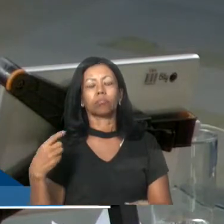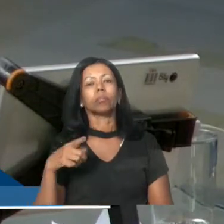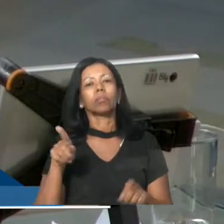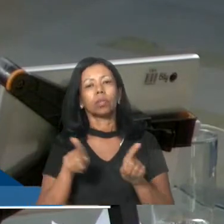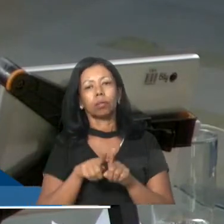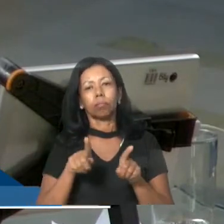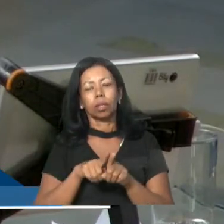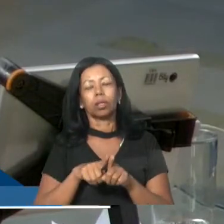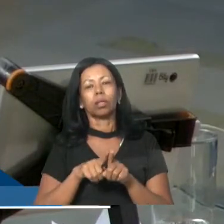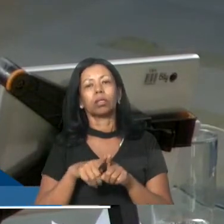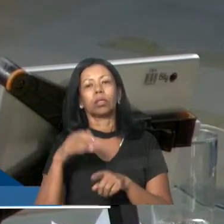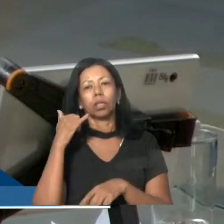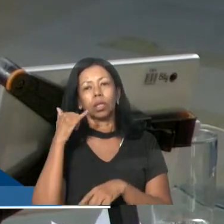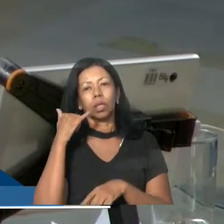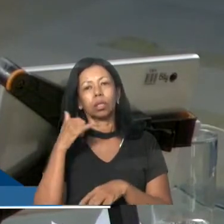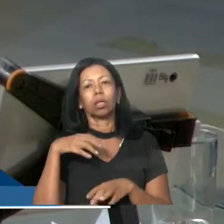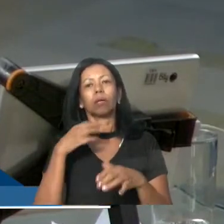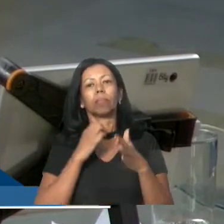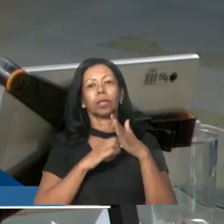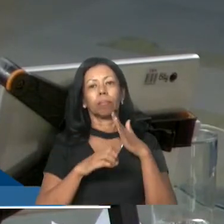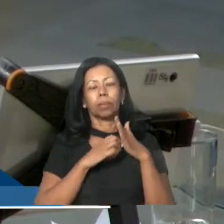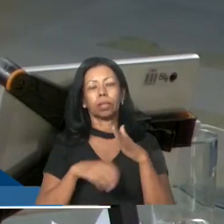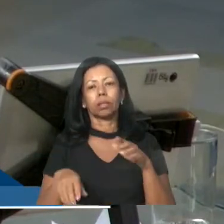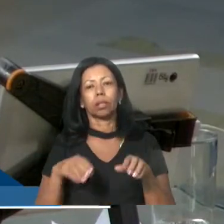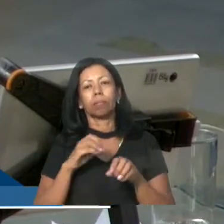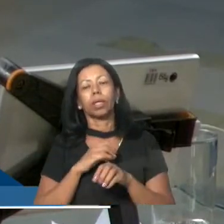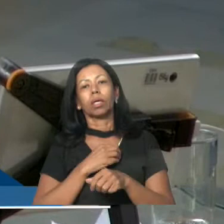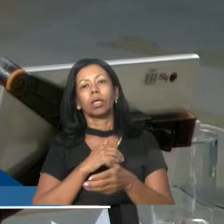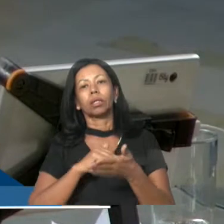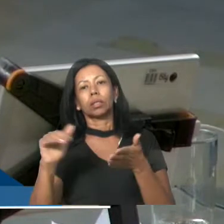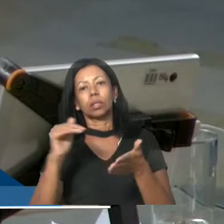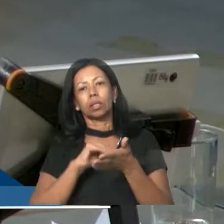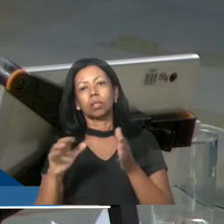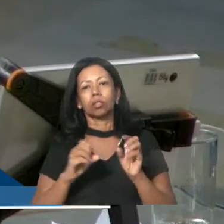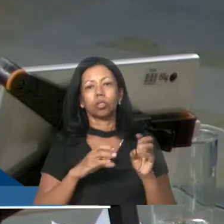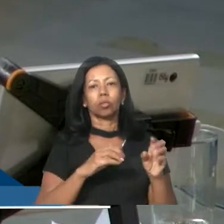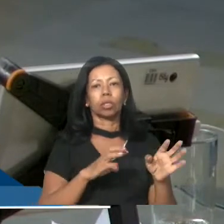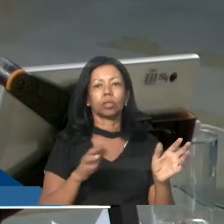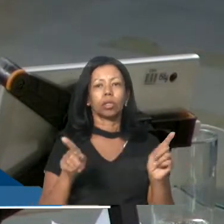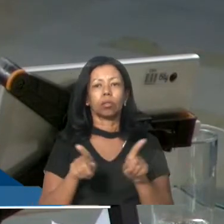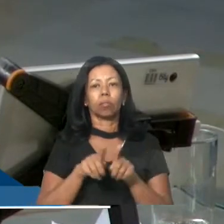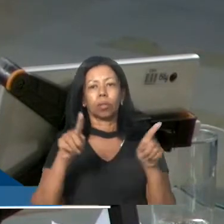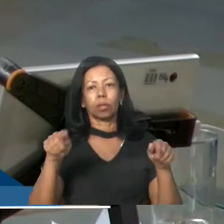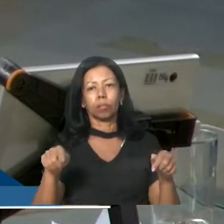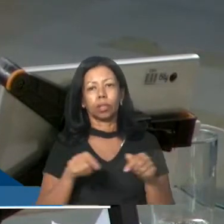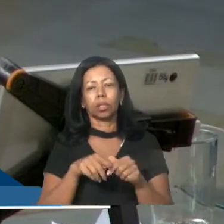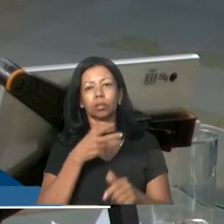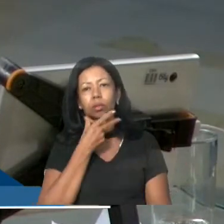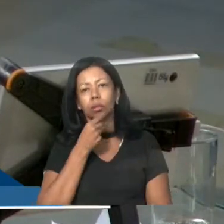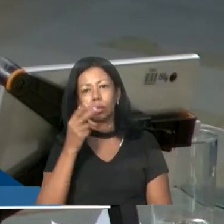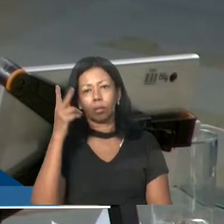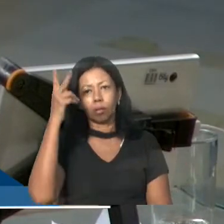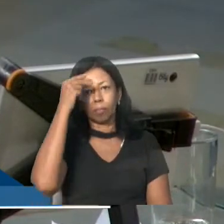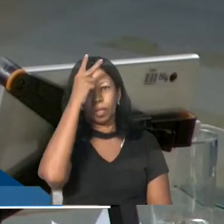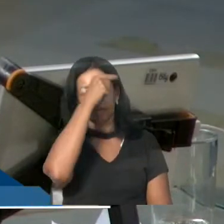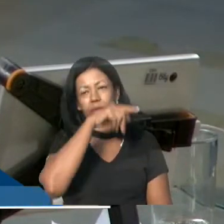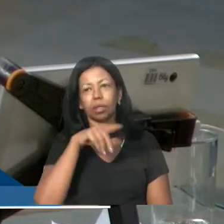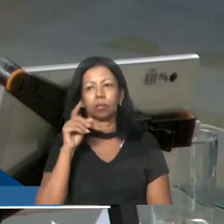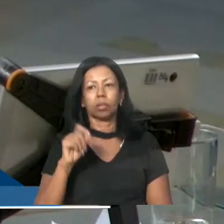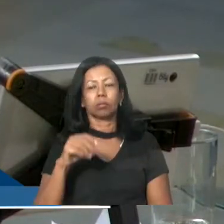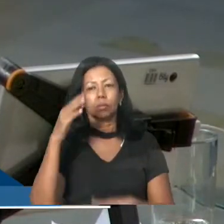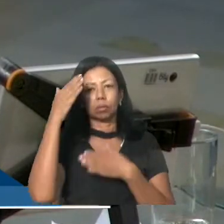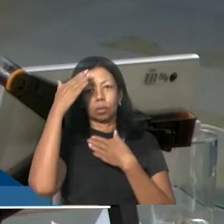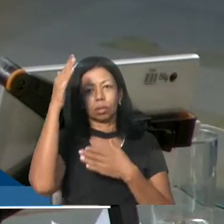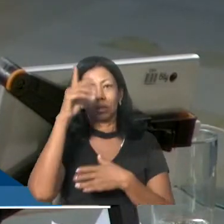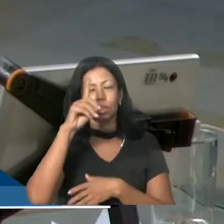tanto com a empresa quanto a Secretaria de Educação, fiz gestão ao gabinete do senhor prefeito, enfim. E isso, graças